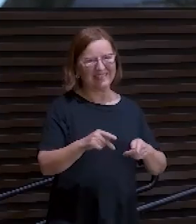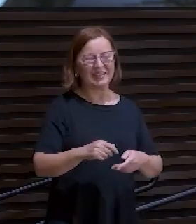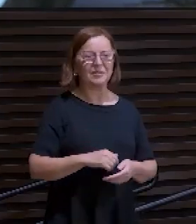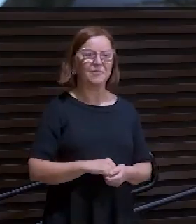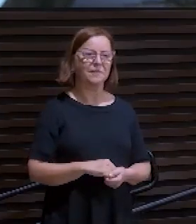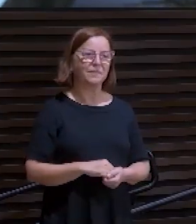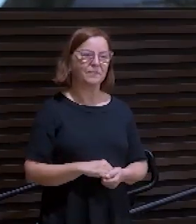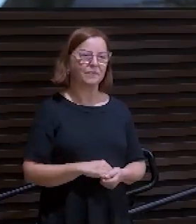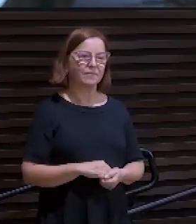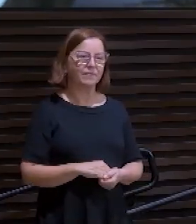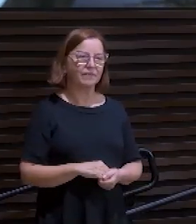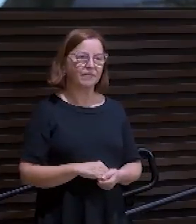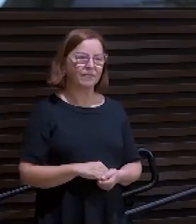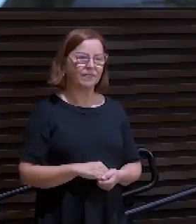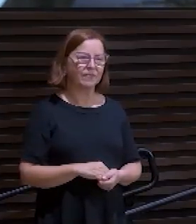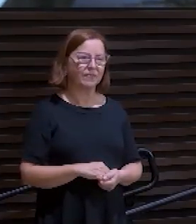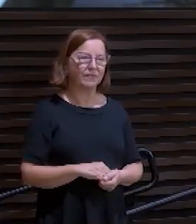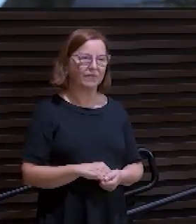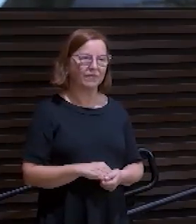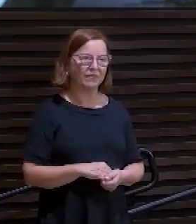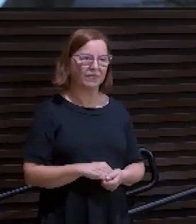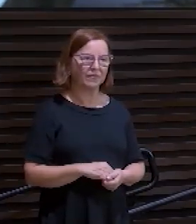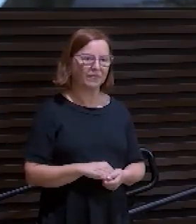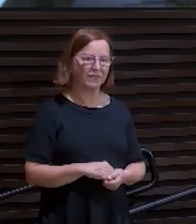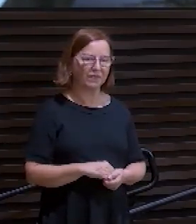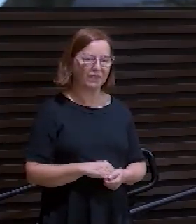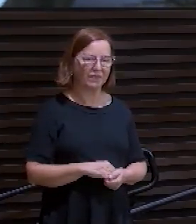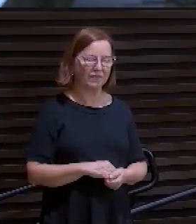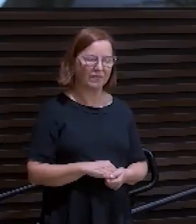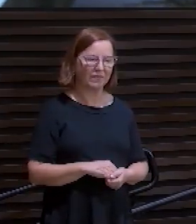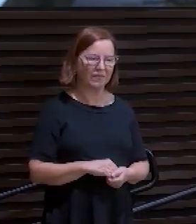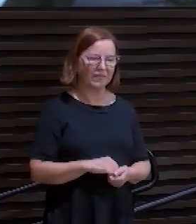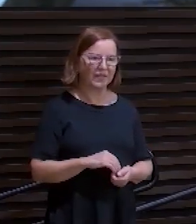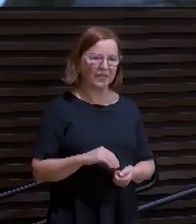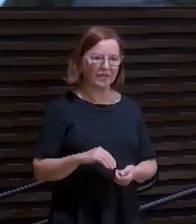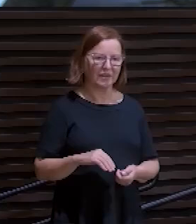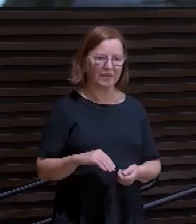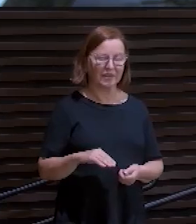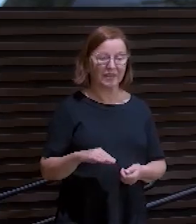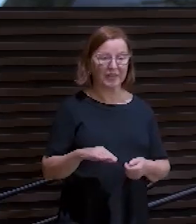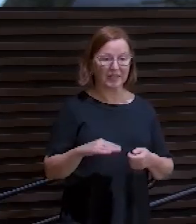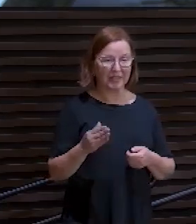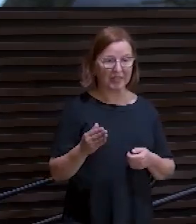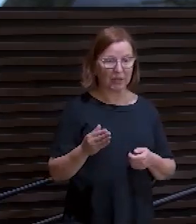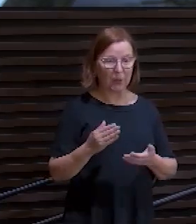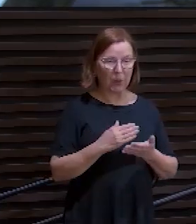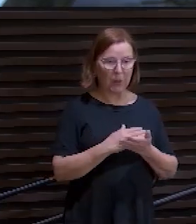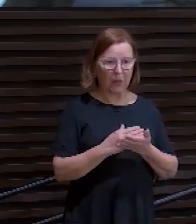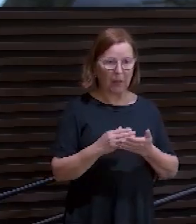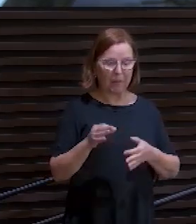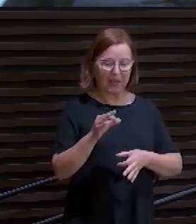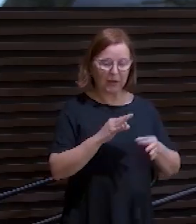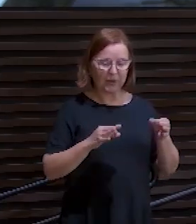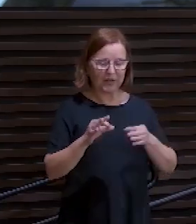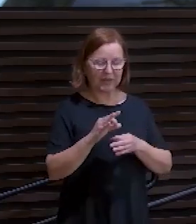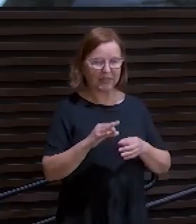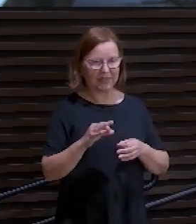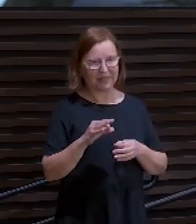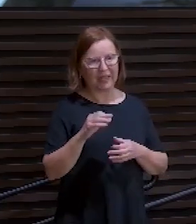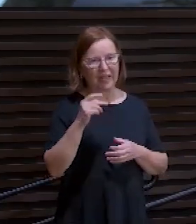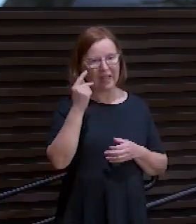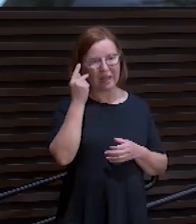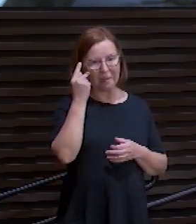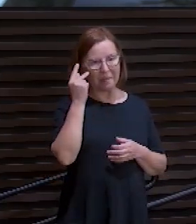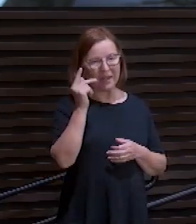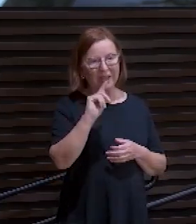E Ele começa a organizar tudo para que não faltasse alimento no Egito. Até